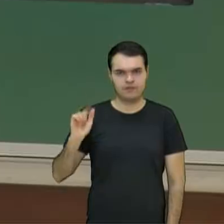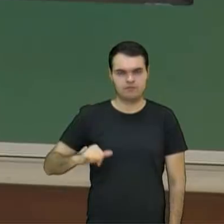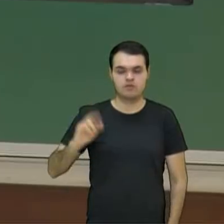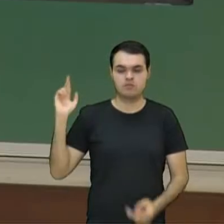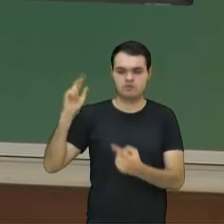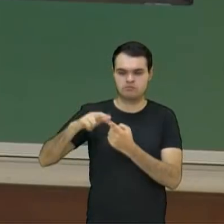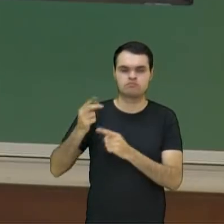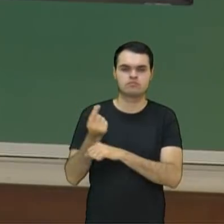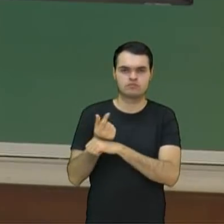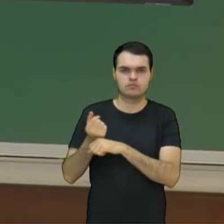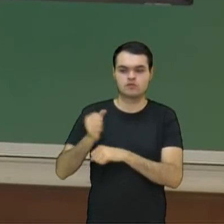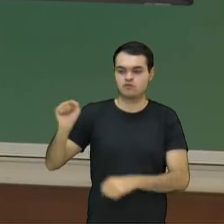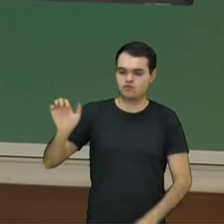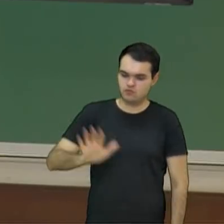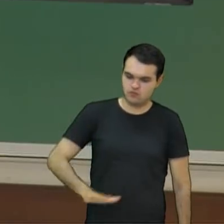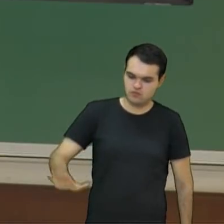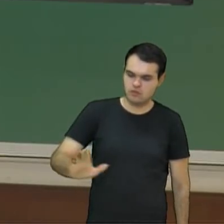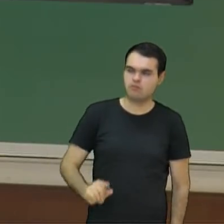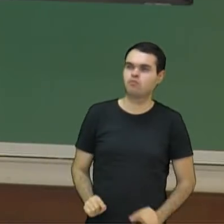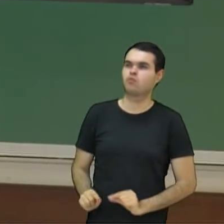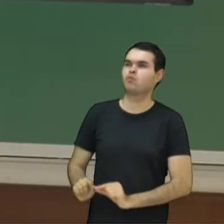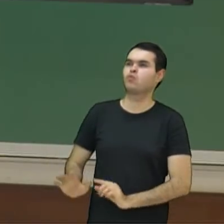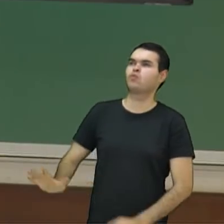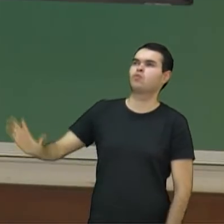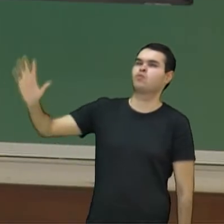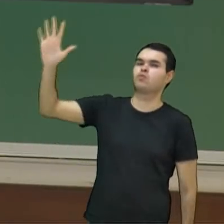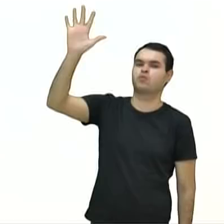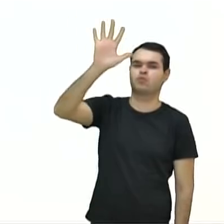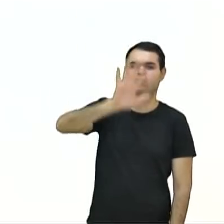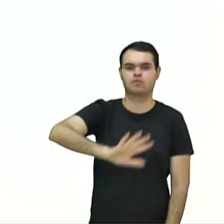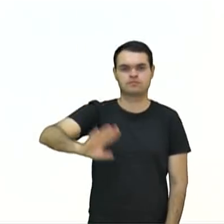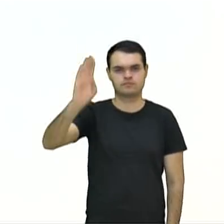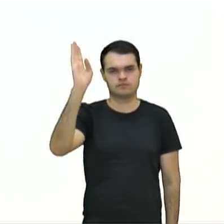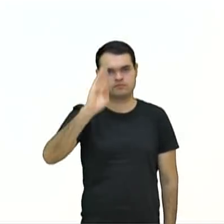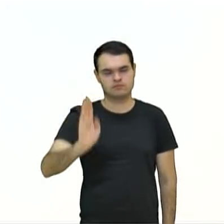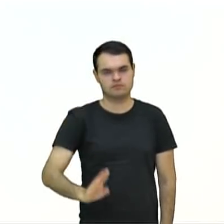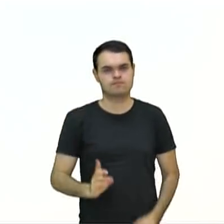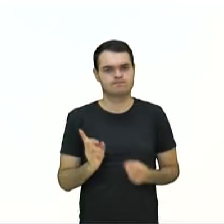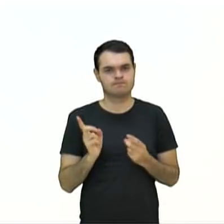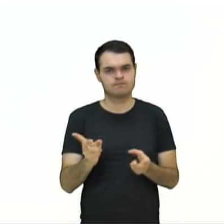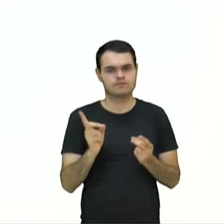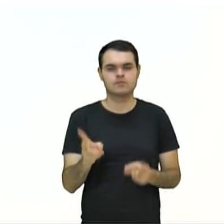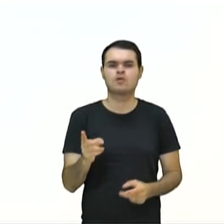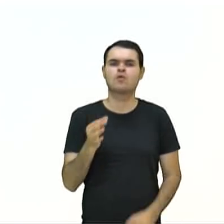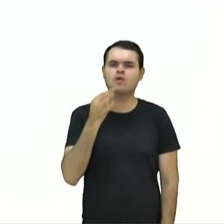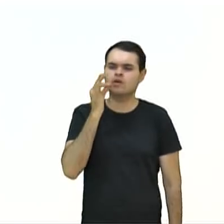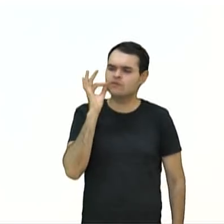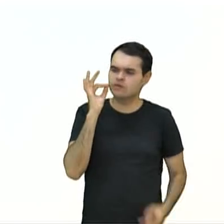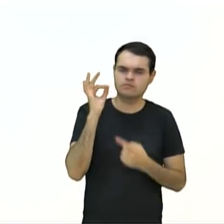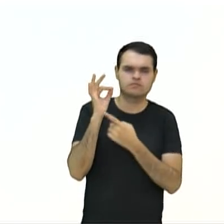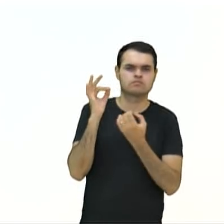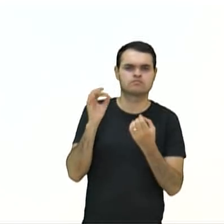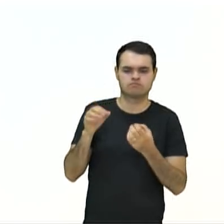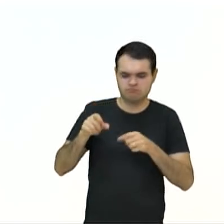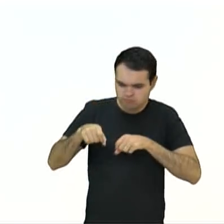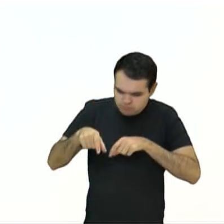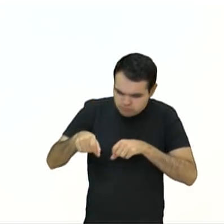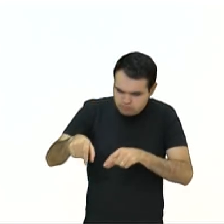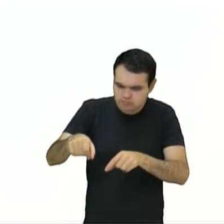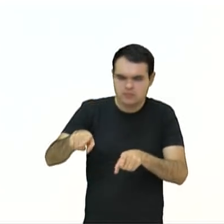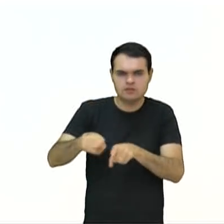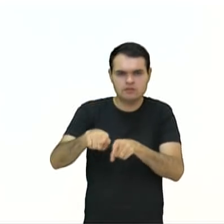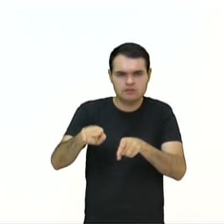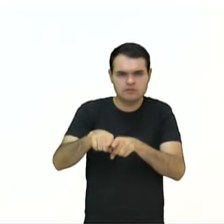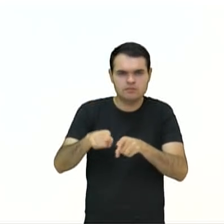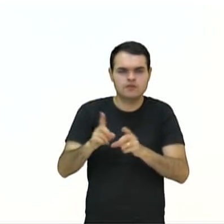só para o Sudeste, mas para o Brasil também. O cultivo e o comércio do café, ele foi muito importante durante um período aí